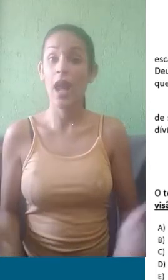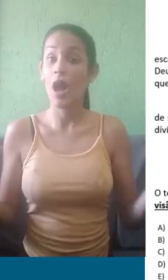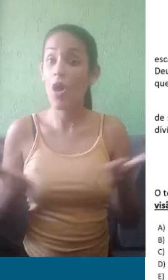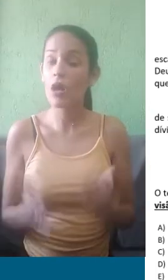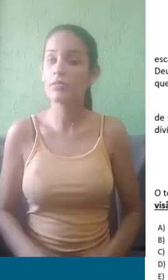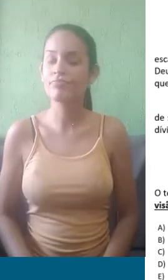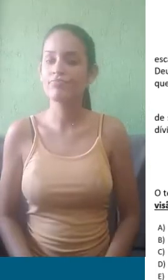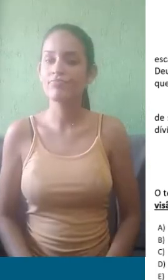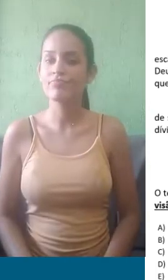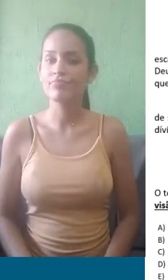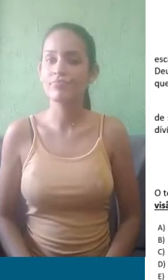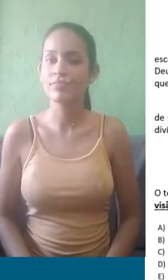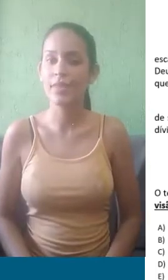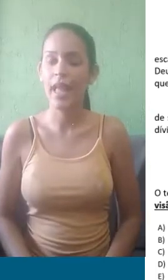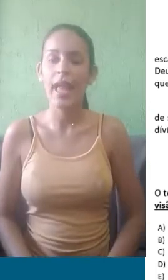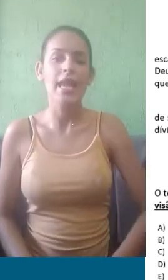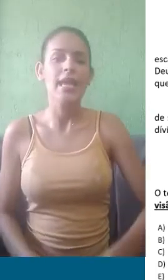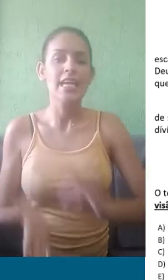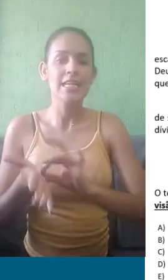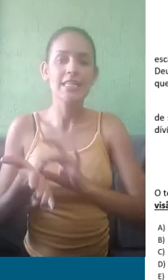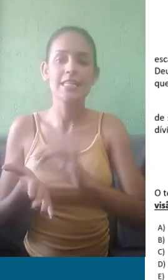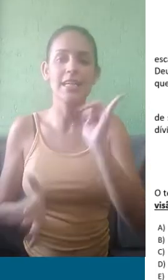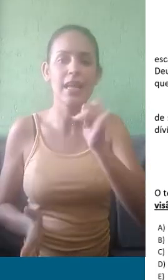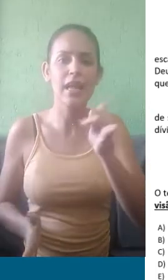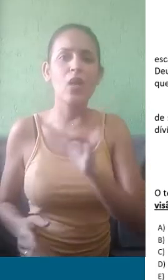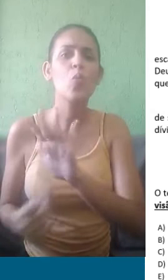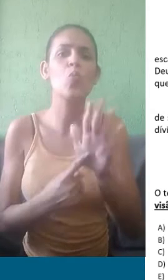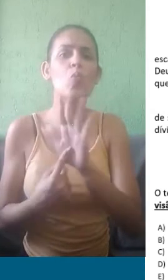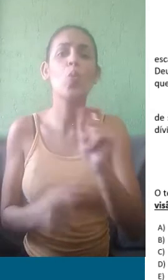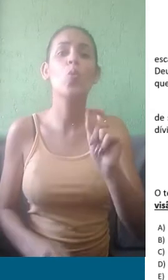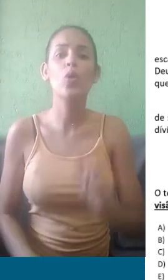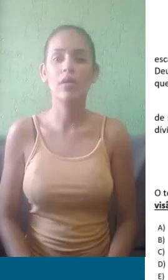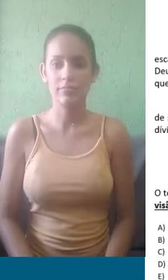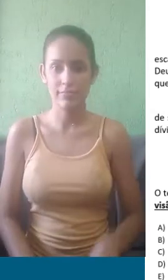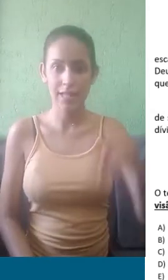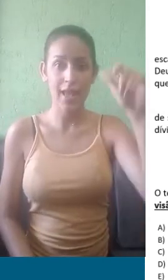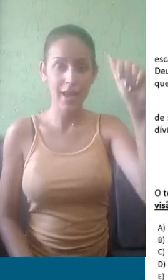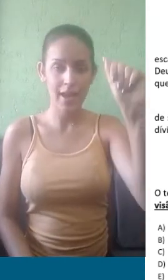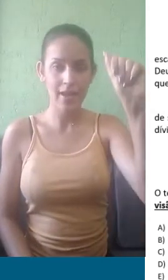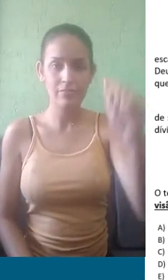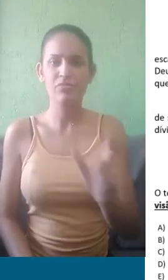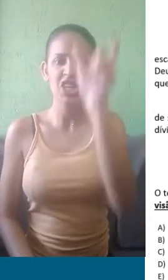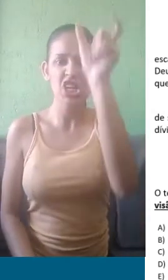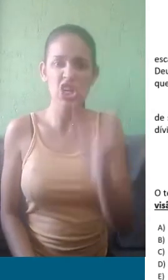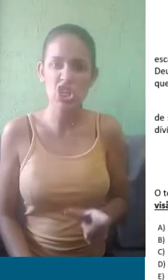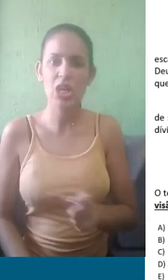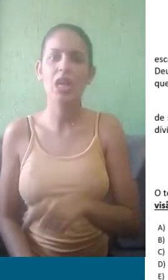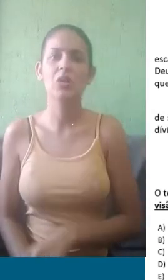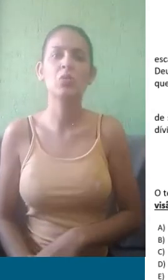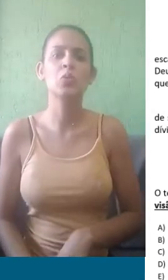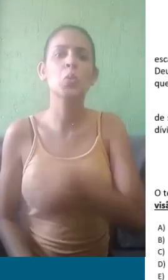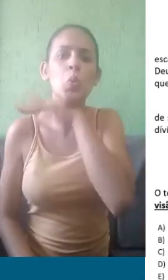visão crítica do narrador manifestam-se na letra A, caracterização pejorativa do